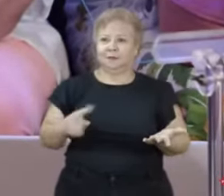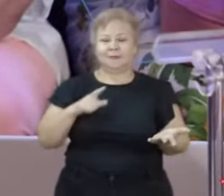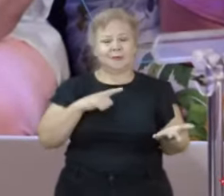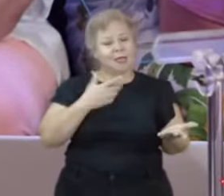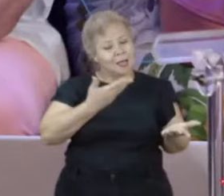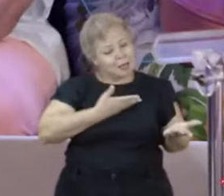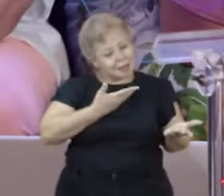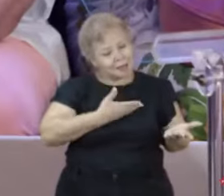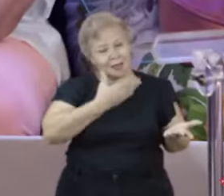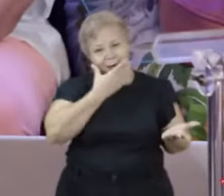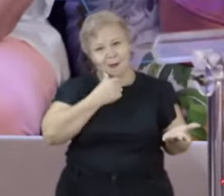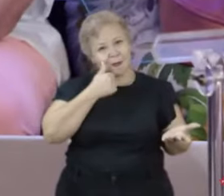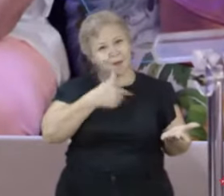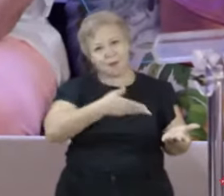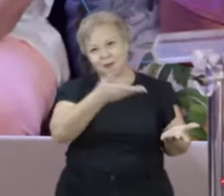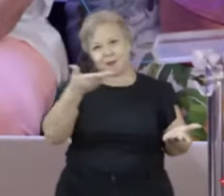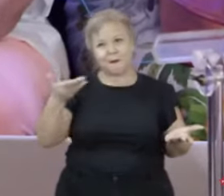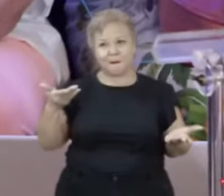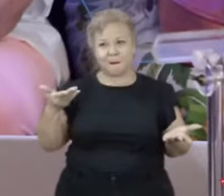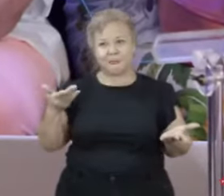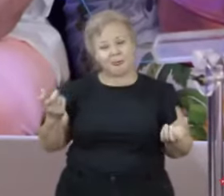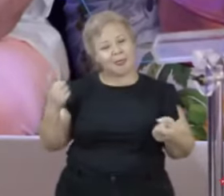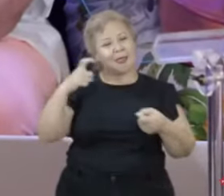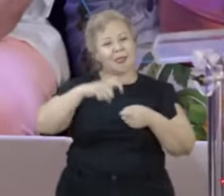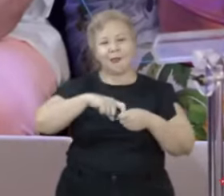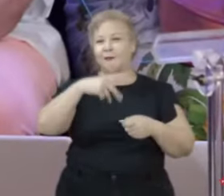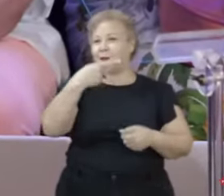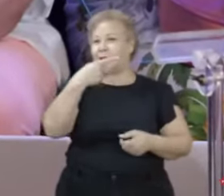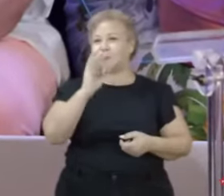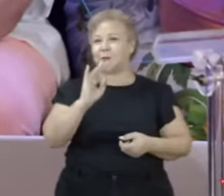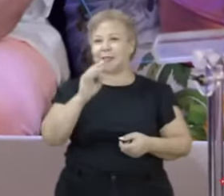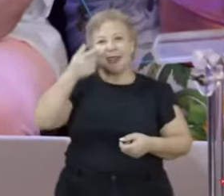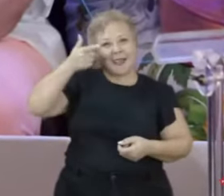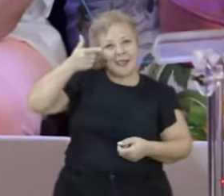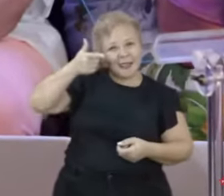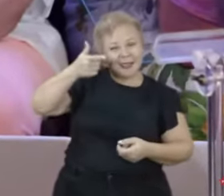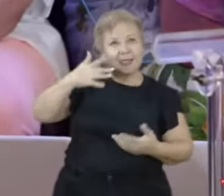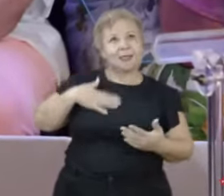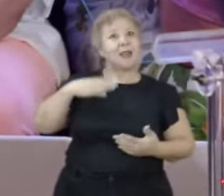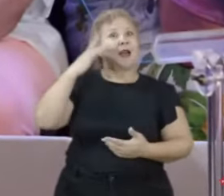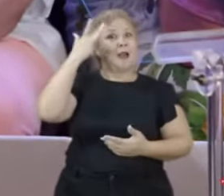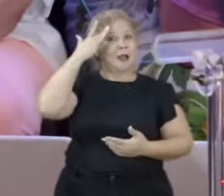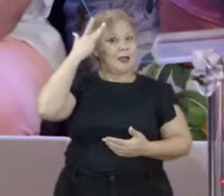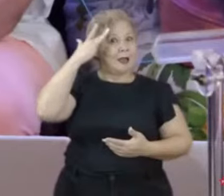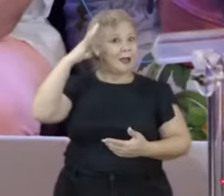e amigas, eu retorno ao PT mais madura,